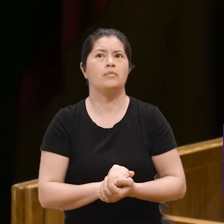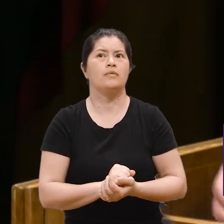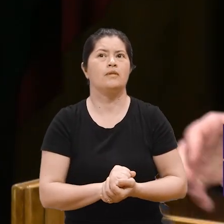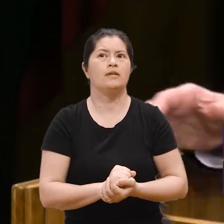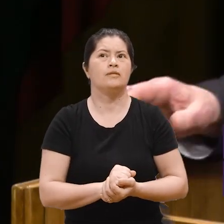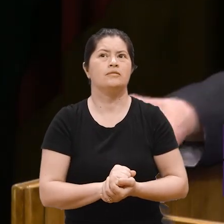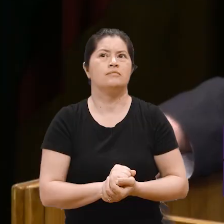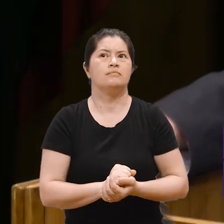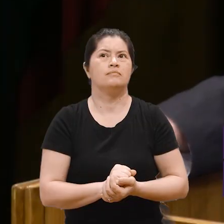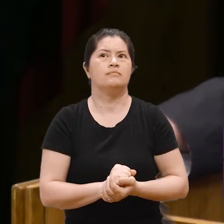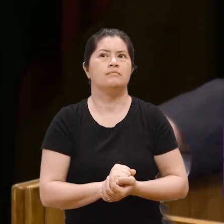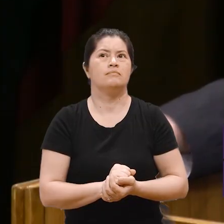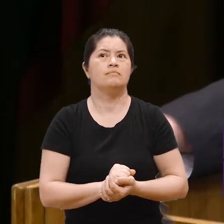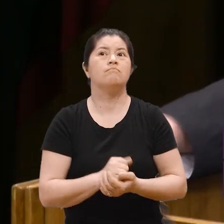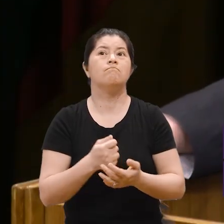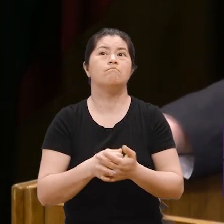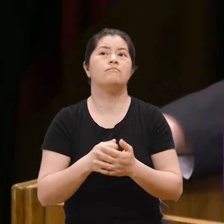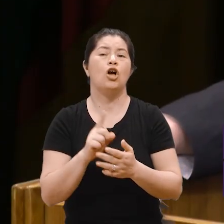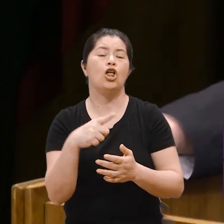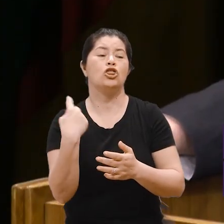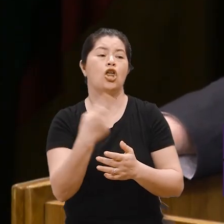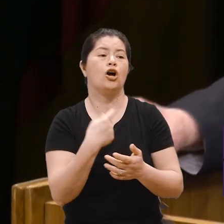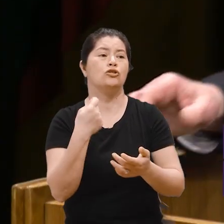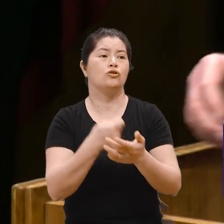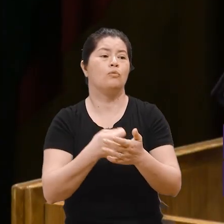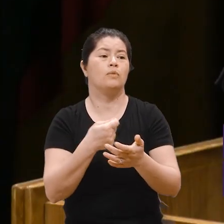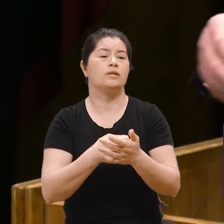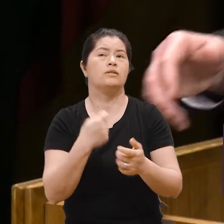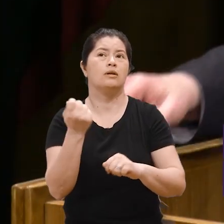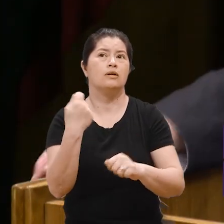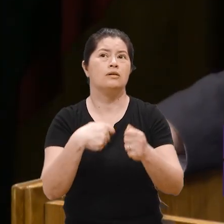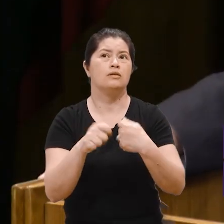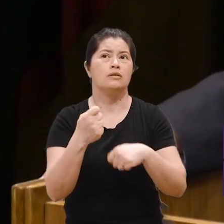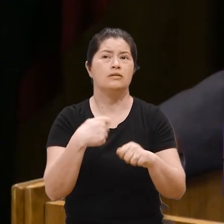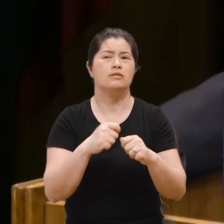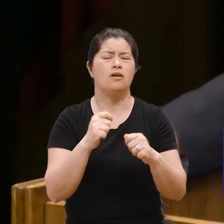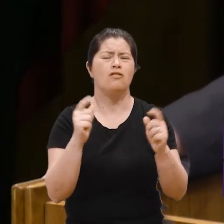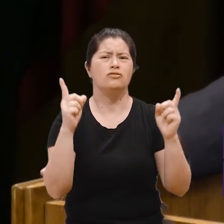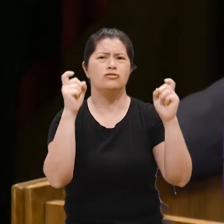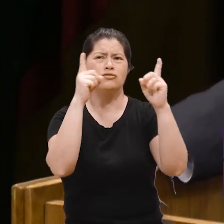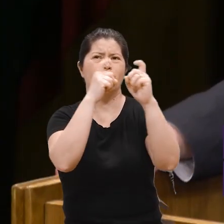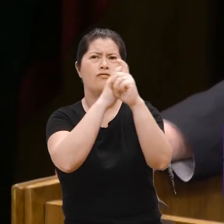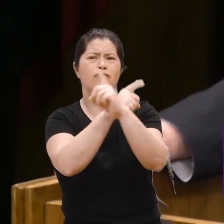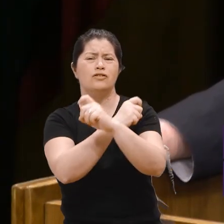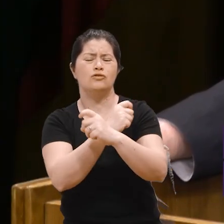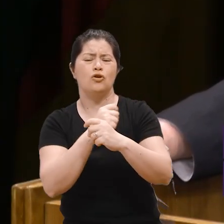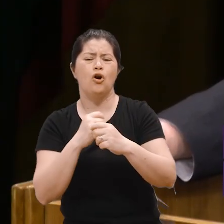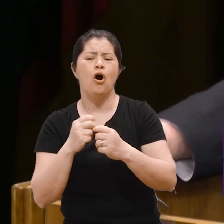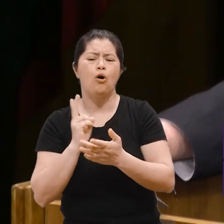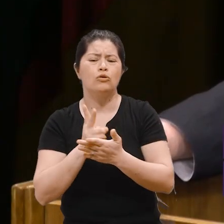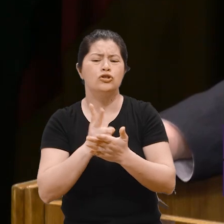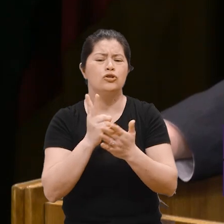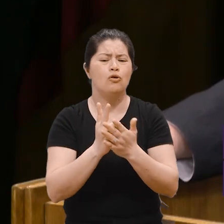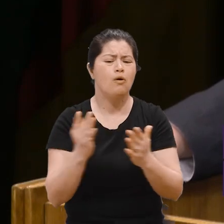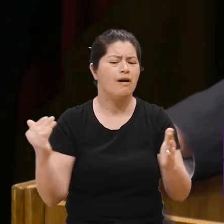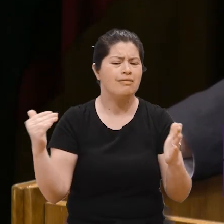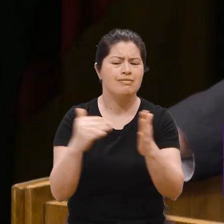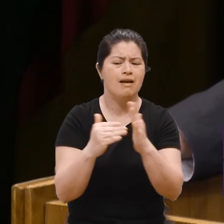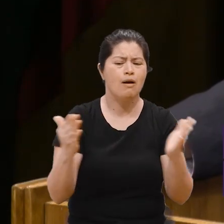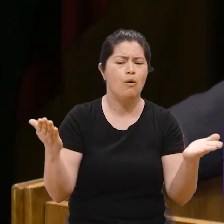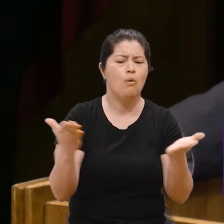E nos obriga, nós comerciantes, em função de todas essas dificuldades e que continuam até os dias de hoje,